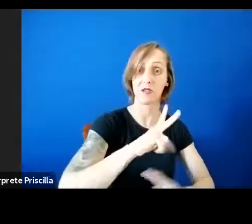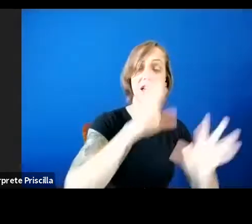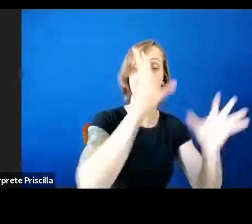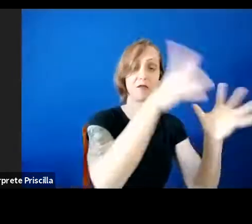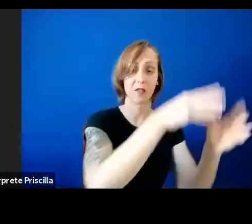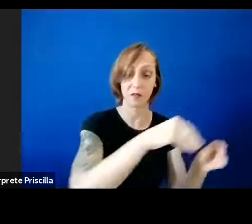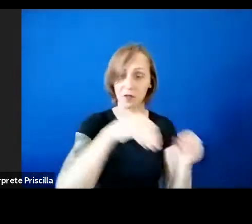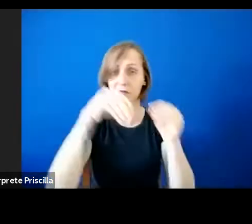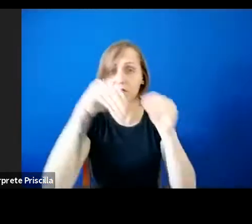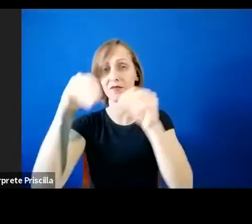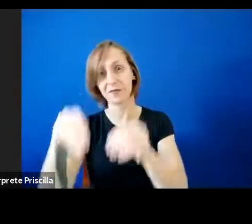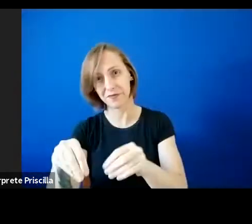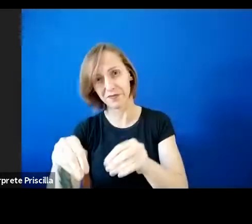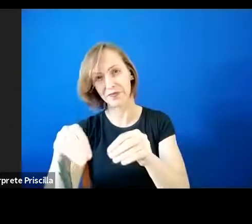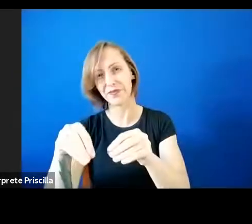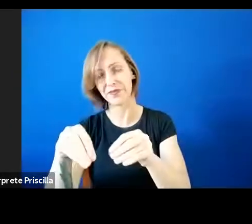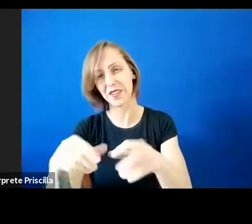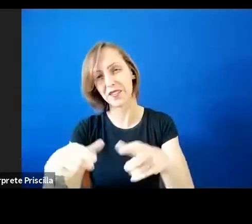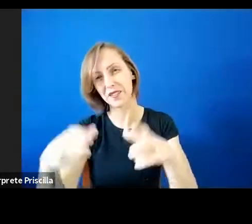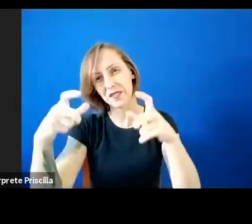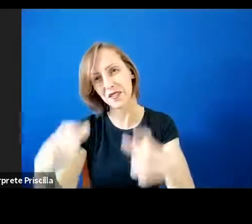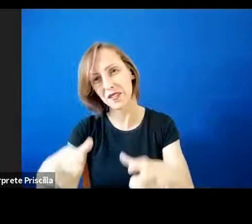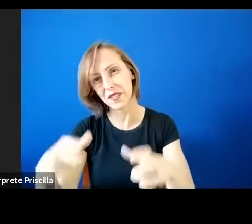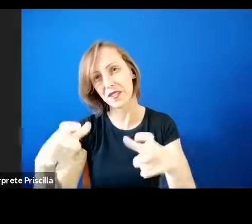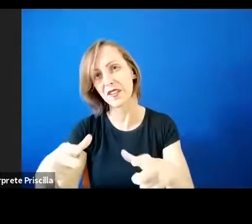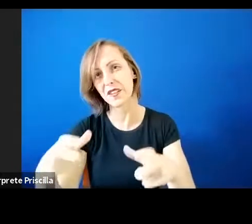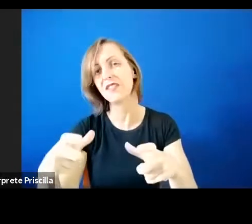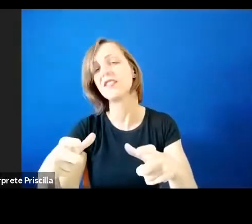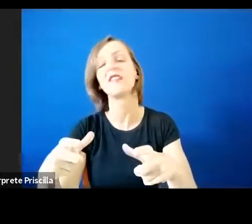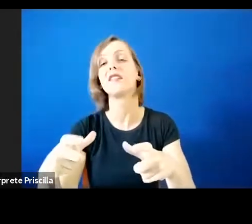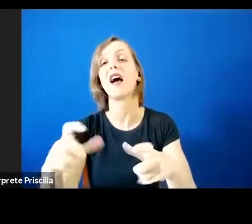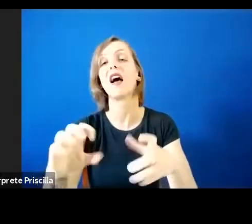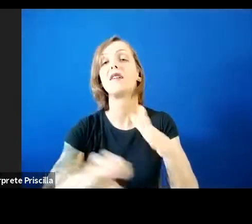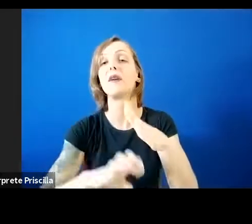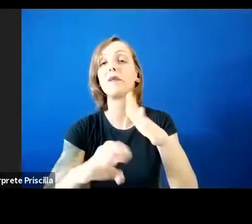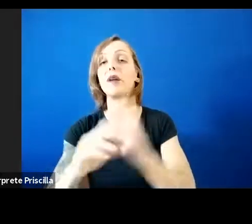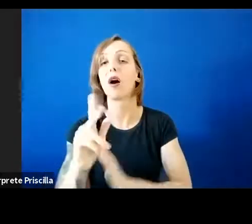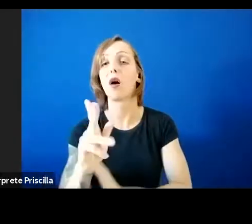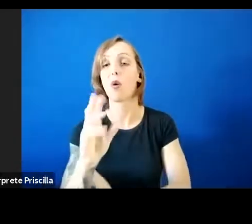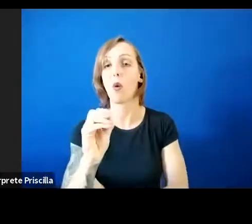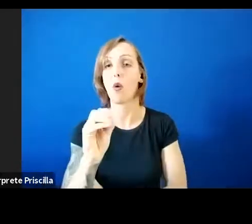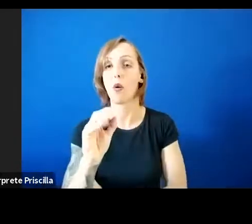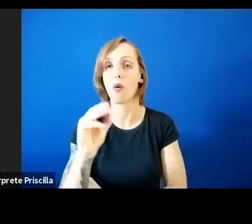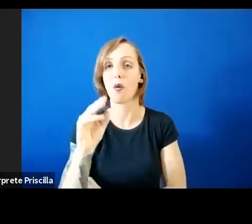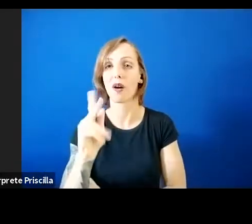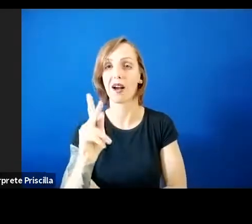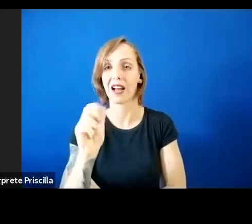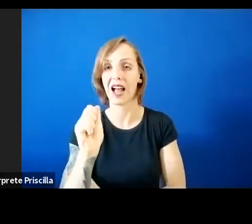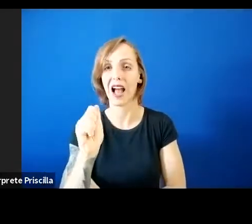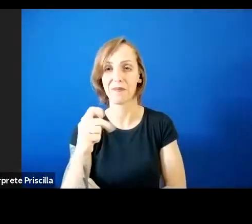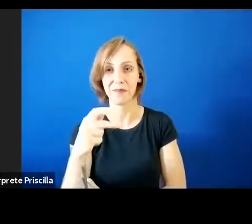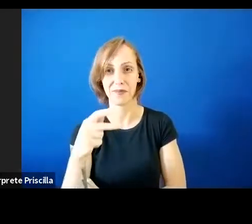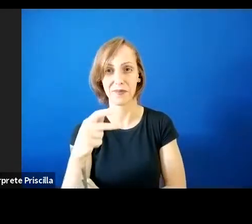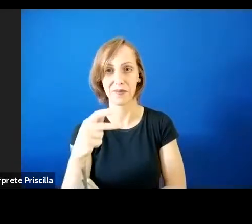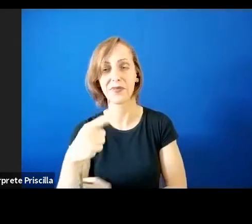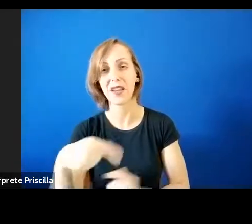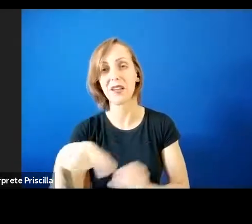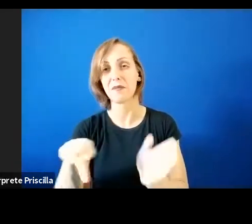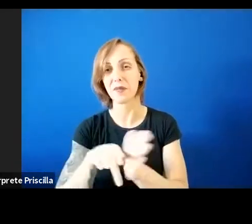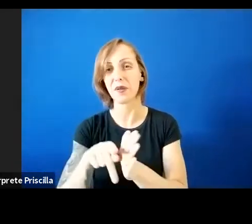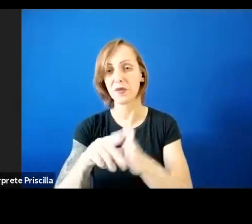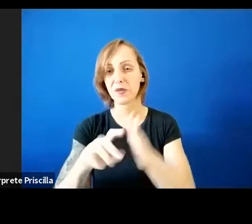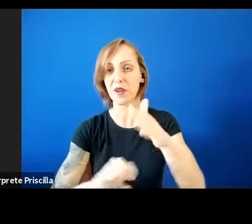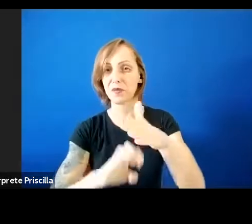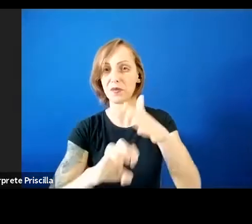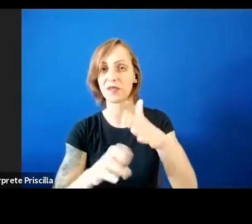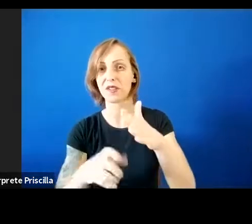pátio da companhia, da CONCAP, que é a Companhia de Limpeza aqui em Florianópolis, né? Hoje em dia a gente está no espaço